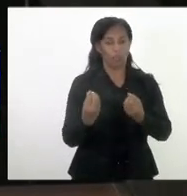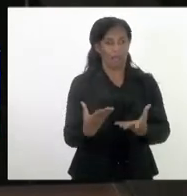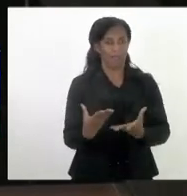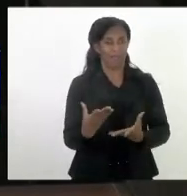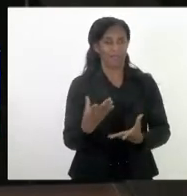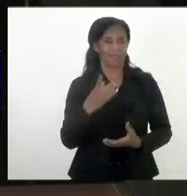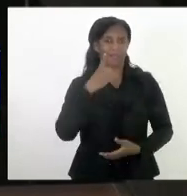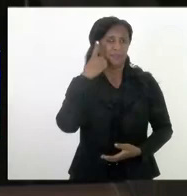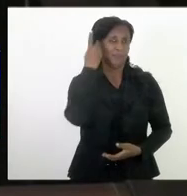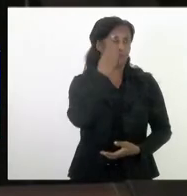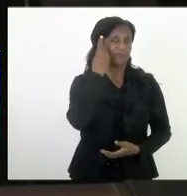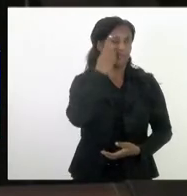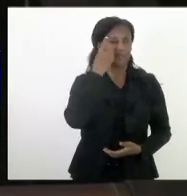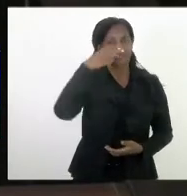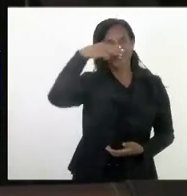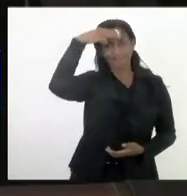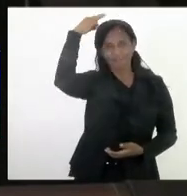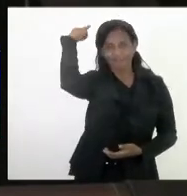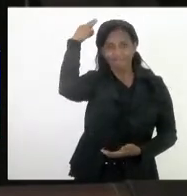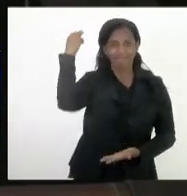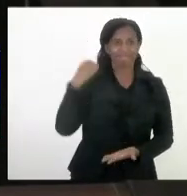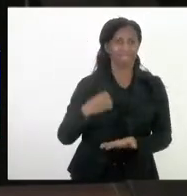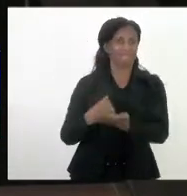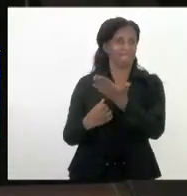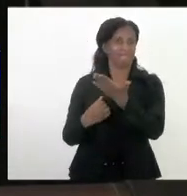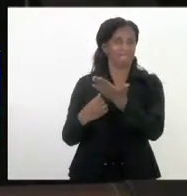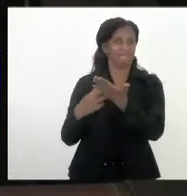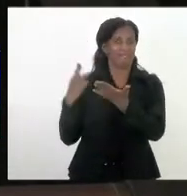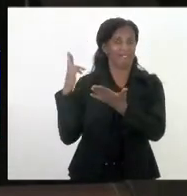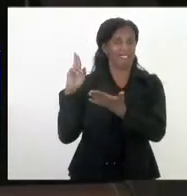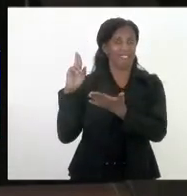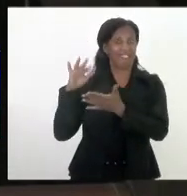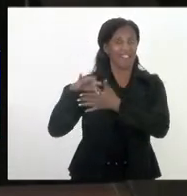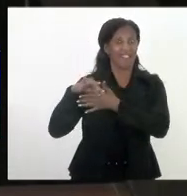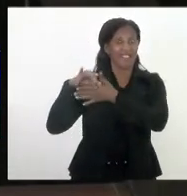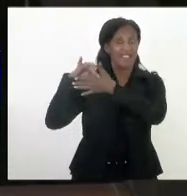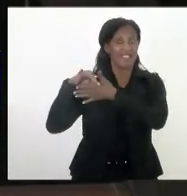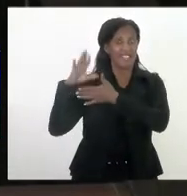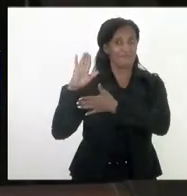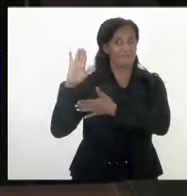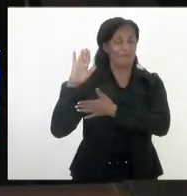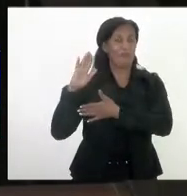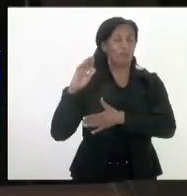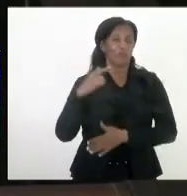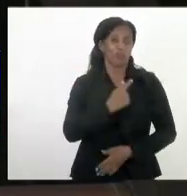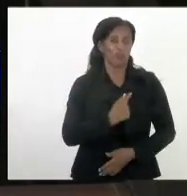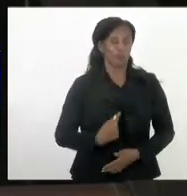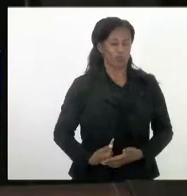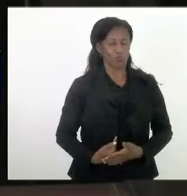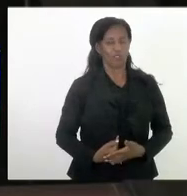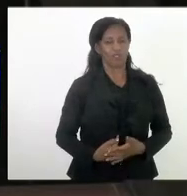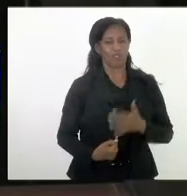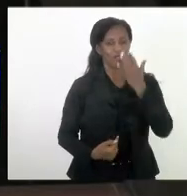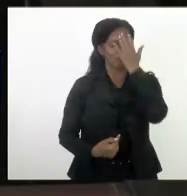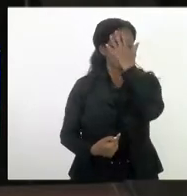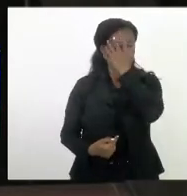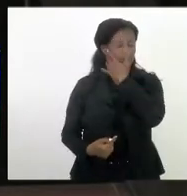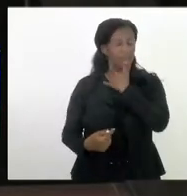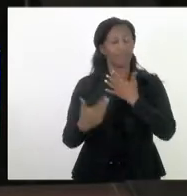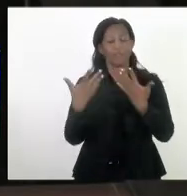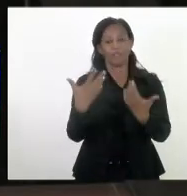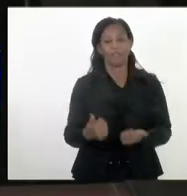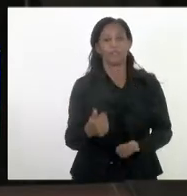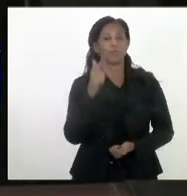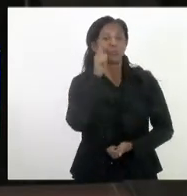Pacheco, deputado, líder do governo, ela será sancionada,